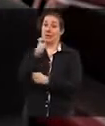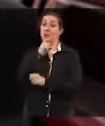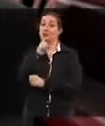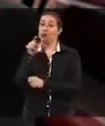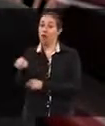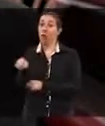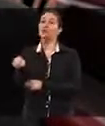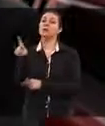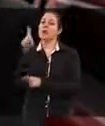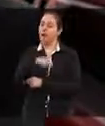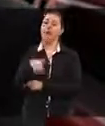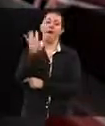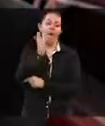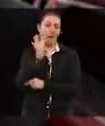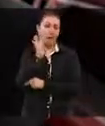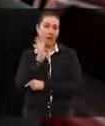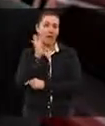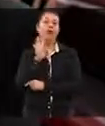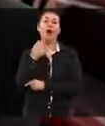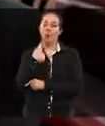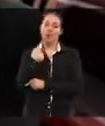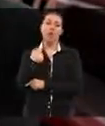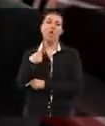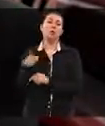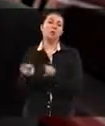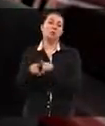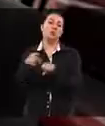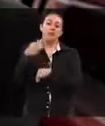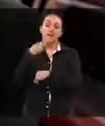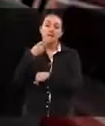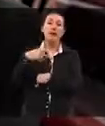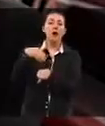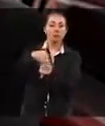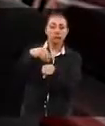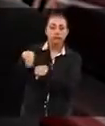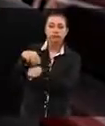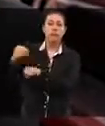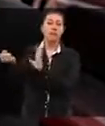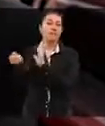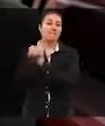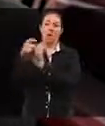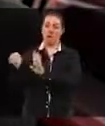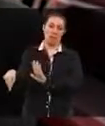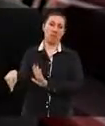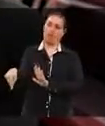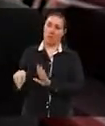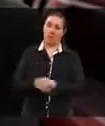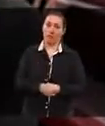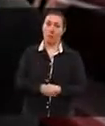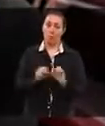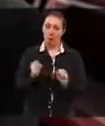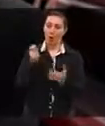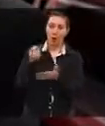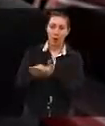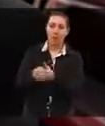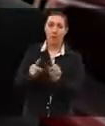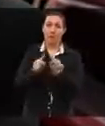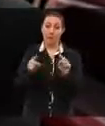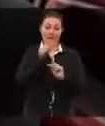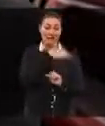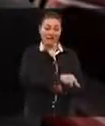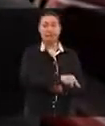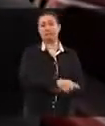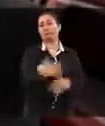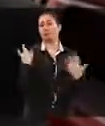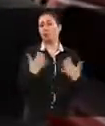alimento congelado é muito bom e eles são indicados, inclusive até indico algumas marcas, né?